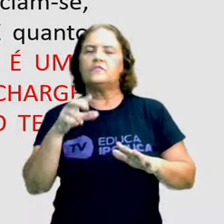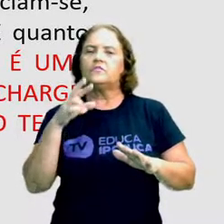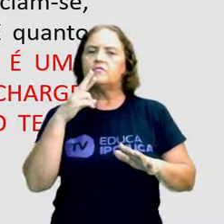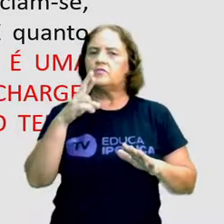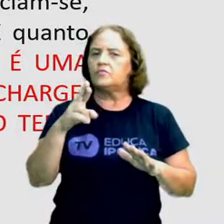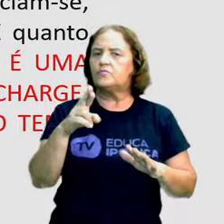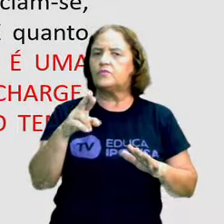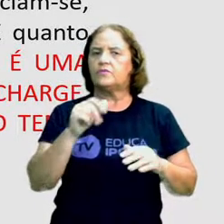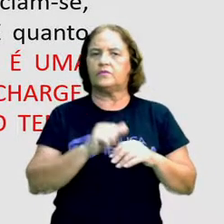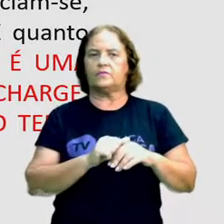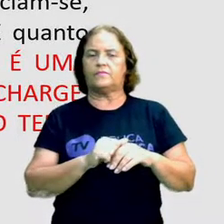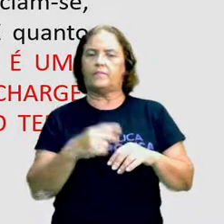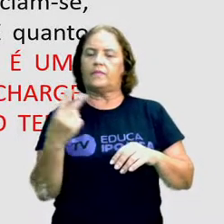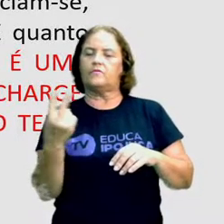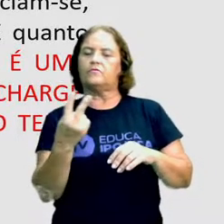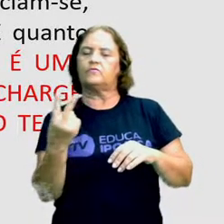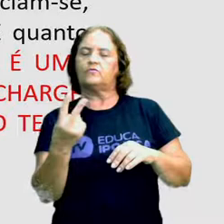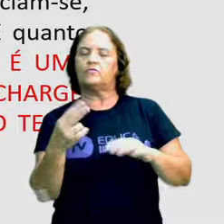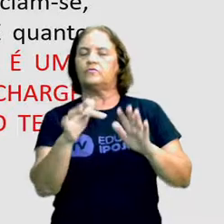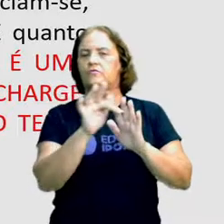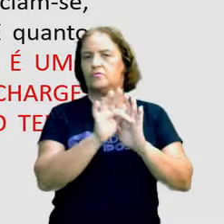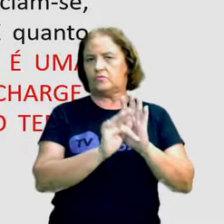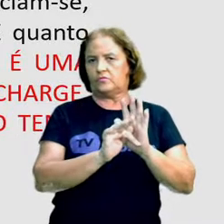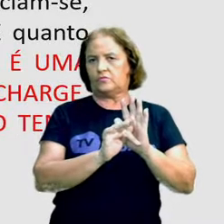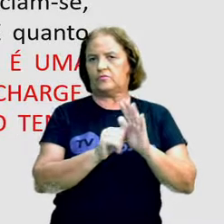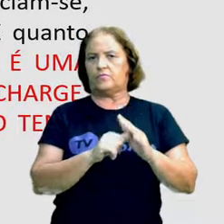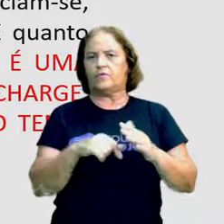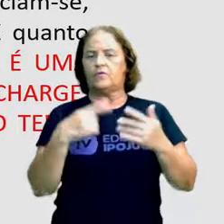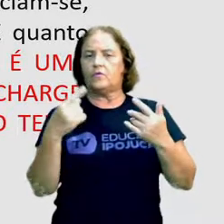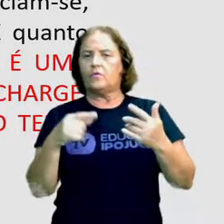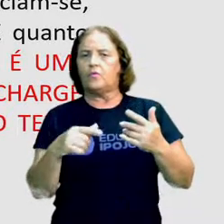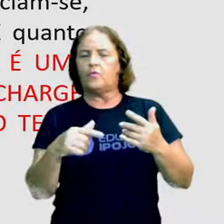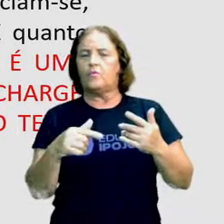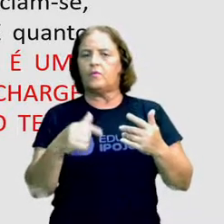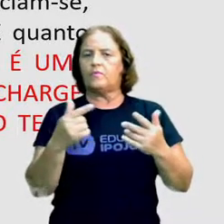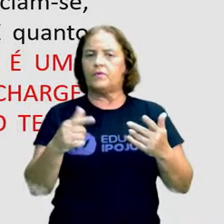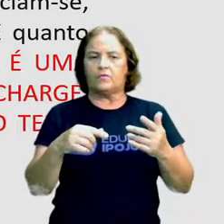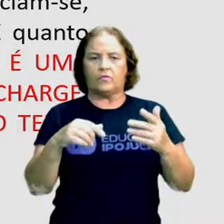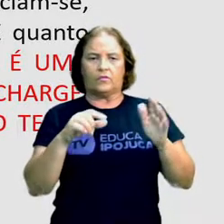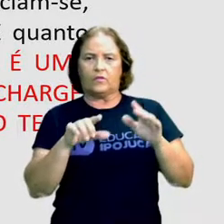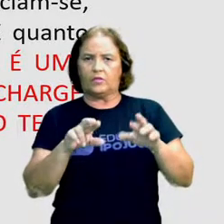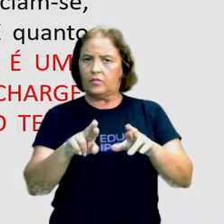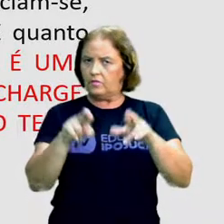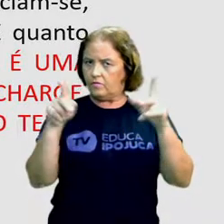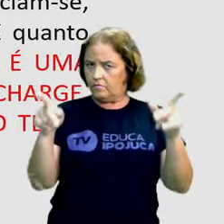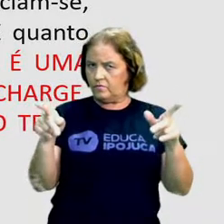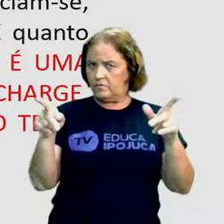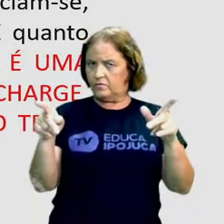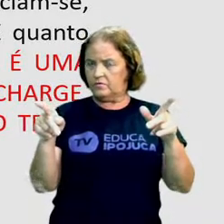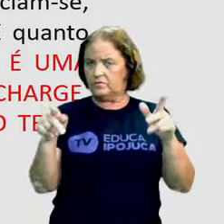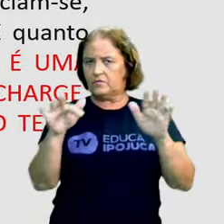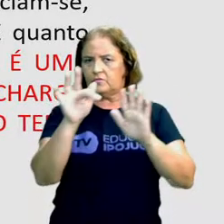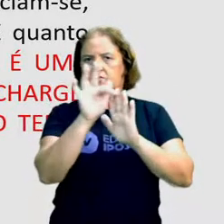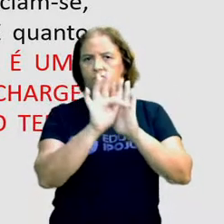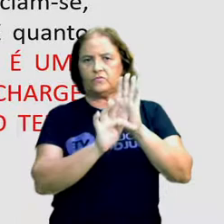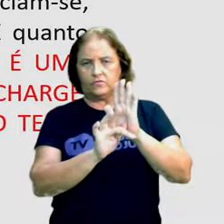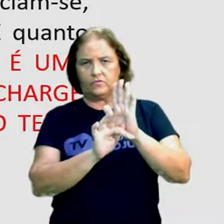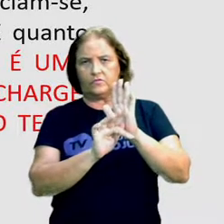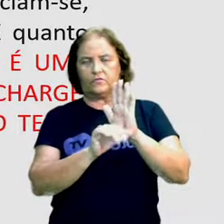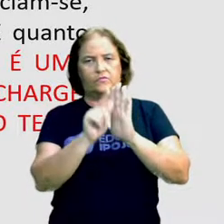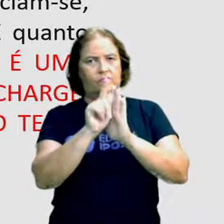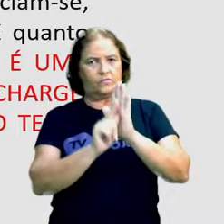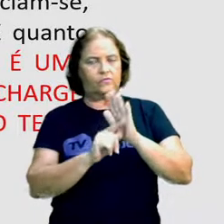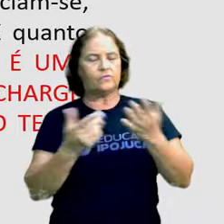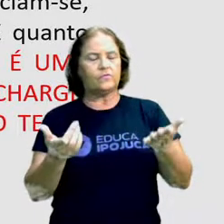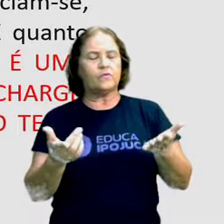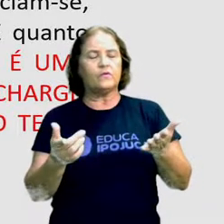1 e 2 diferenciam-se quanto ao gênero textual e quanto ao tema? Então veja, quanto ao gênero, eles se